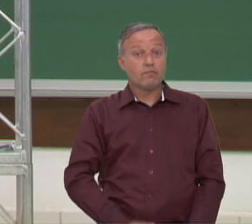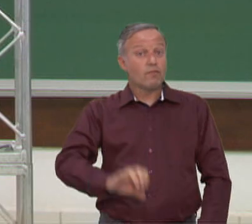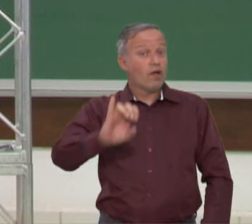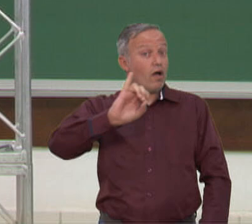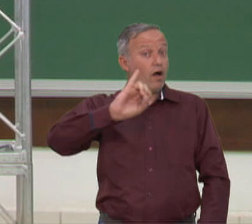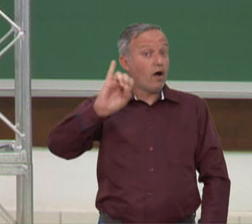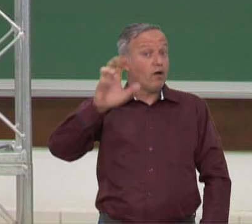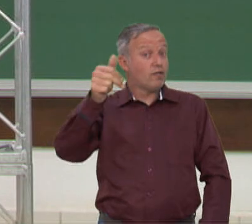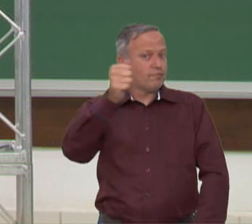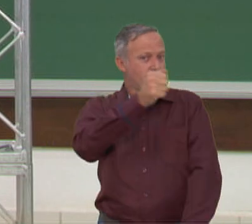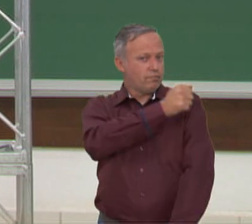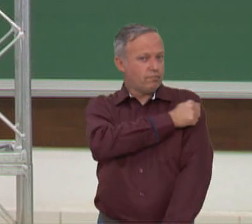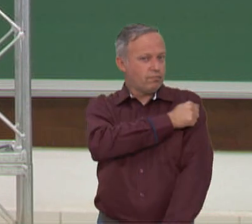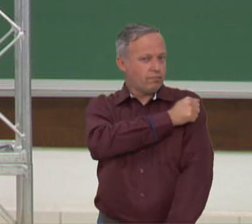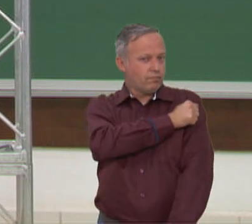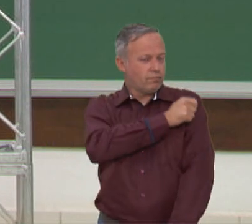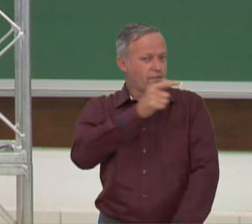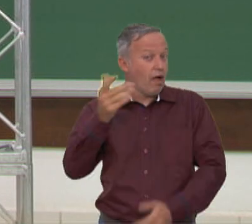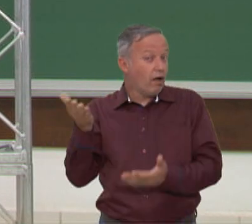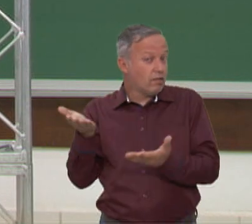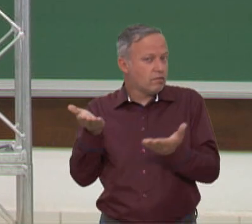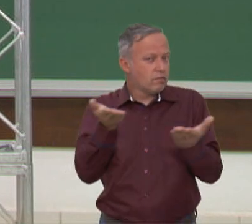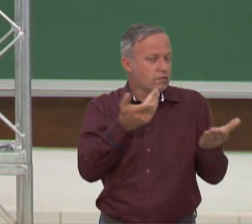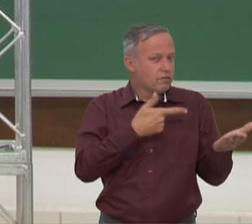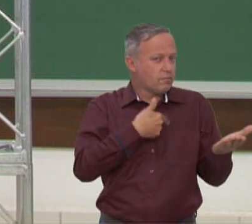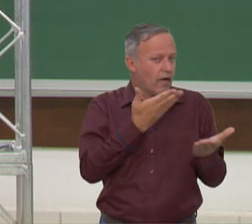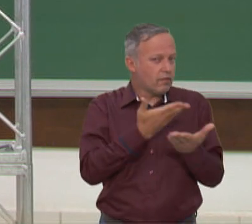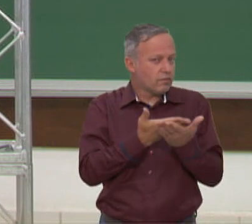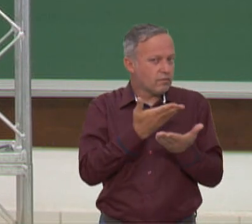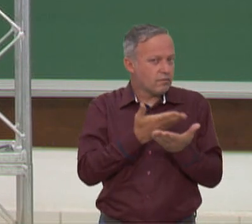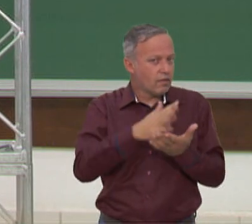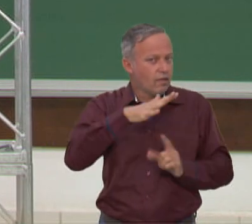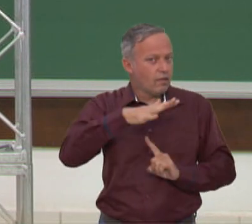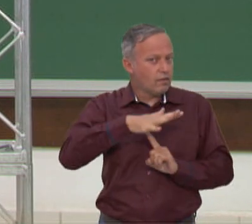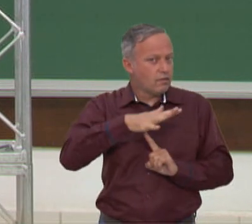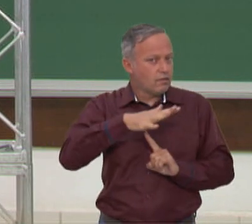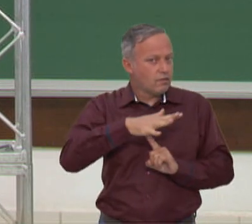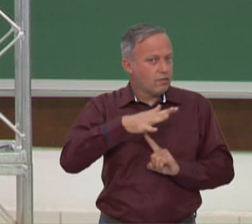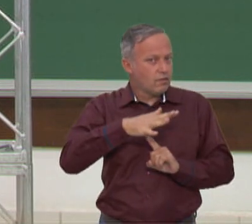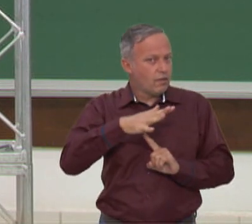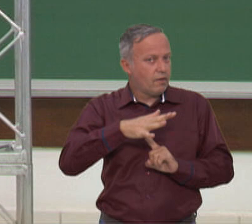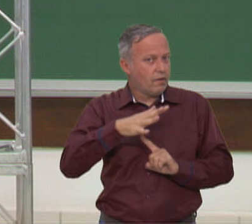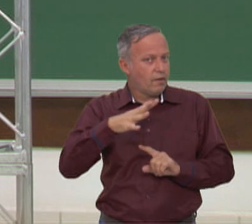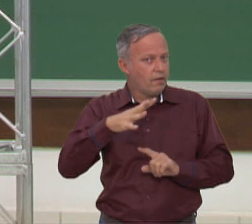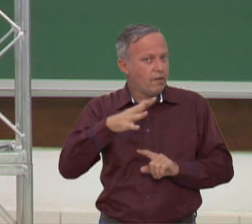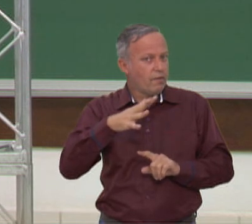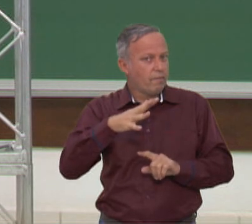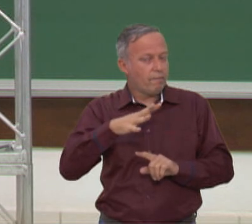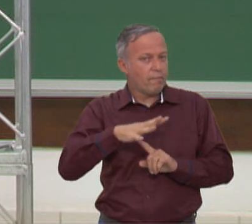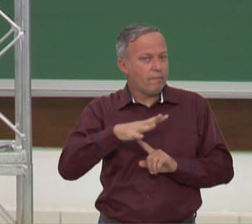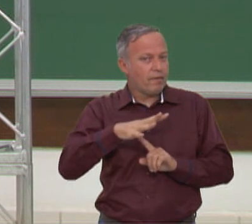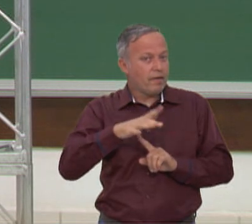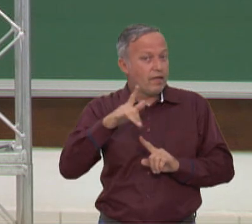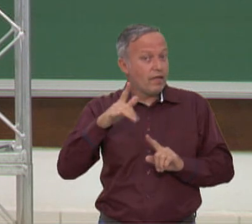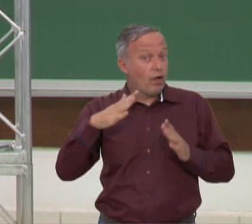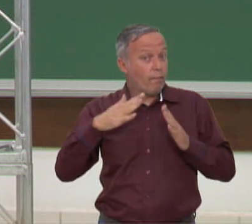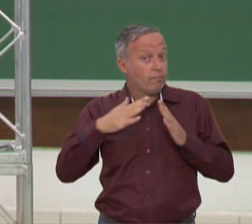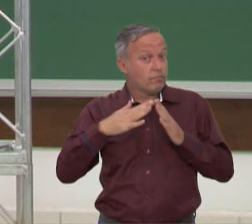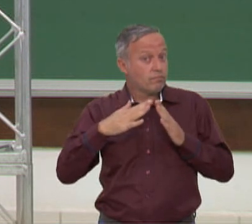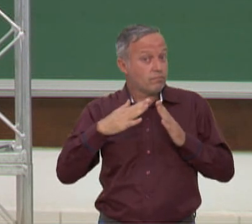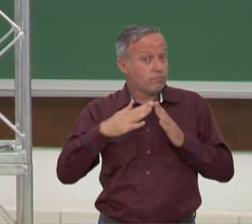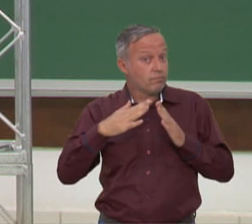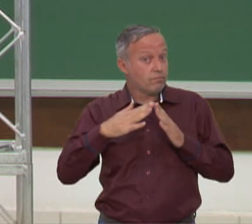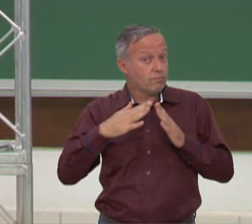Olá, estudantes! Seja mais uma vez muito bem-vindo para mais uma aula de Física. Meu nome é Hugo Henrique, sou do município de Piraquara e estarei